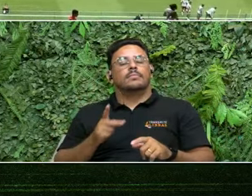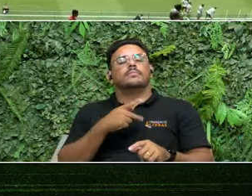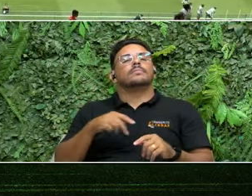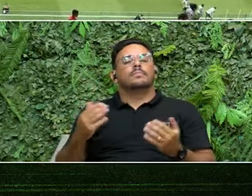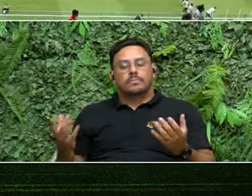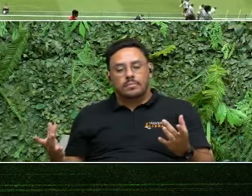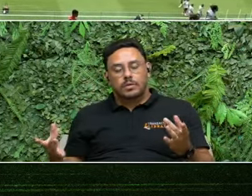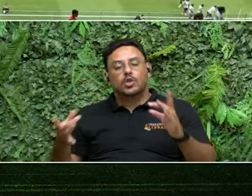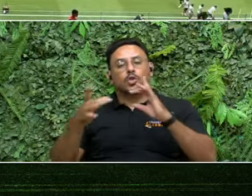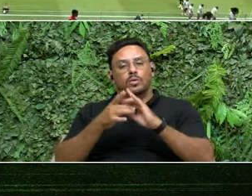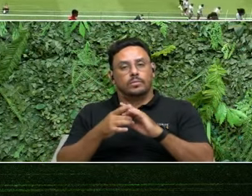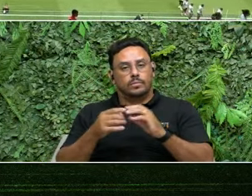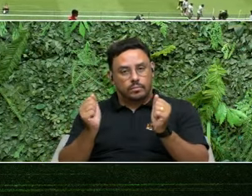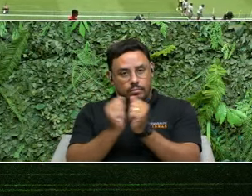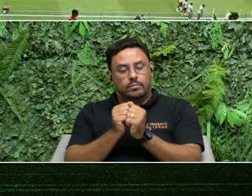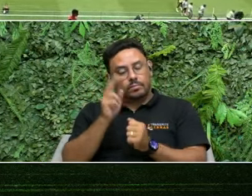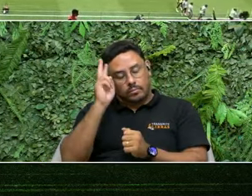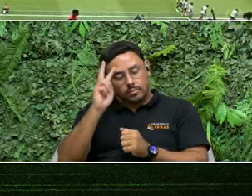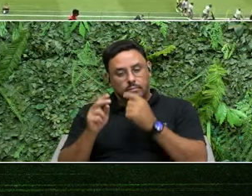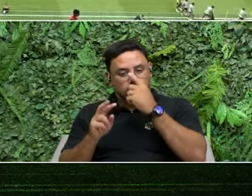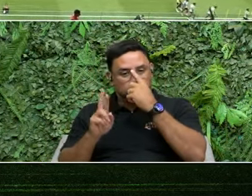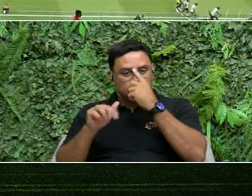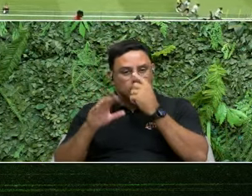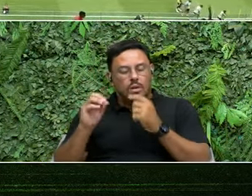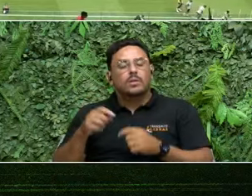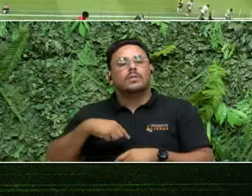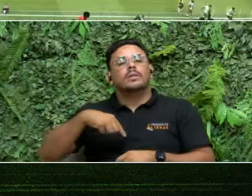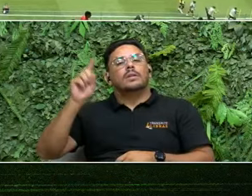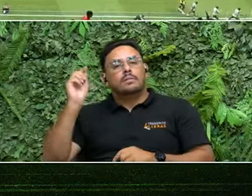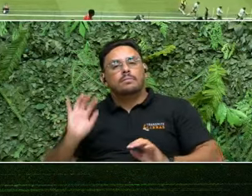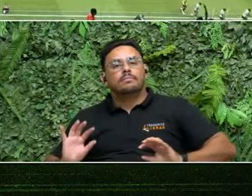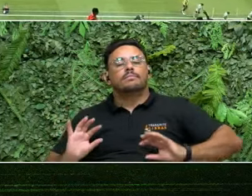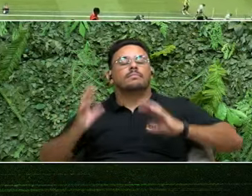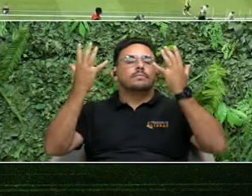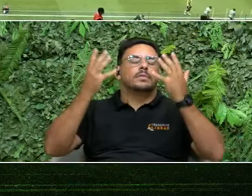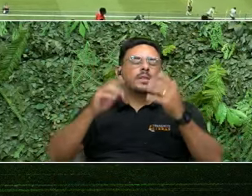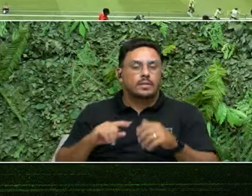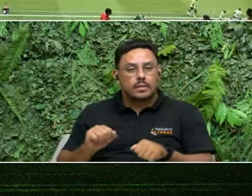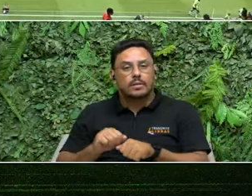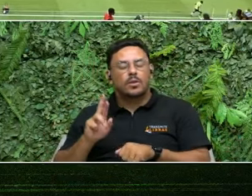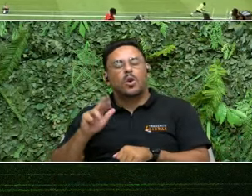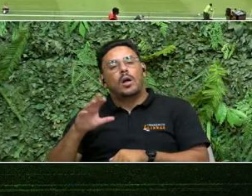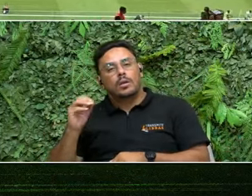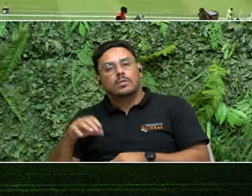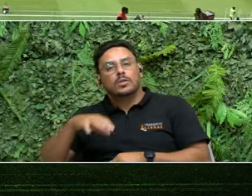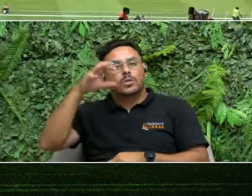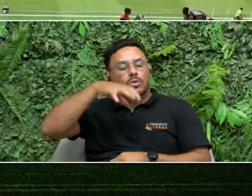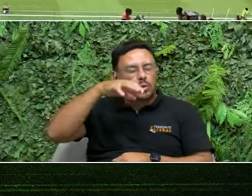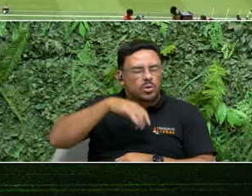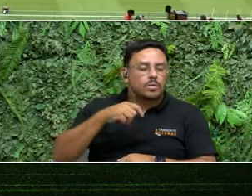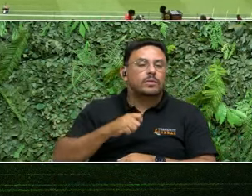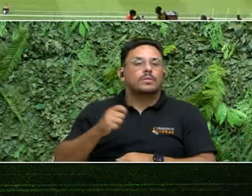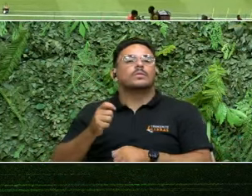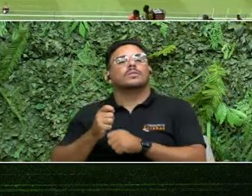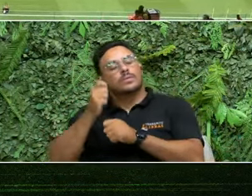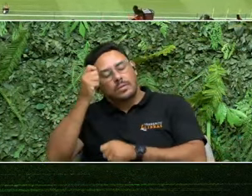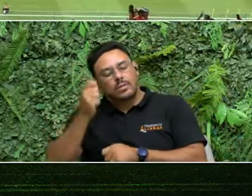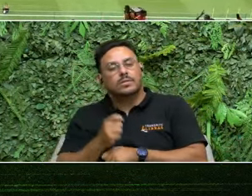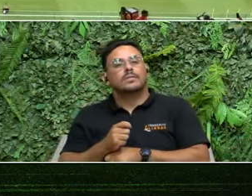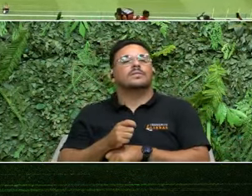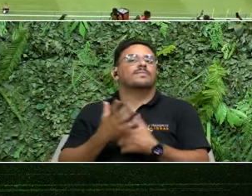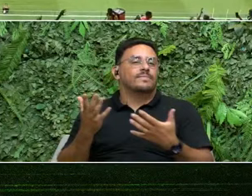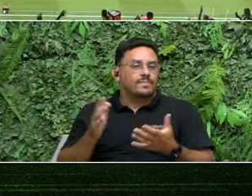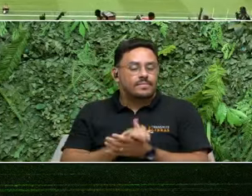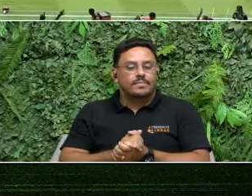ele se completa na história do Atlético o Ronaldinho saía pra gandaia pra balada o hul não o Ronaldinho saía na chuva o hul usa sobrinha a